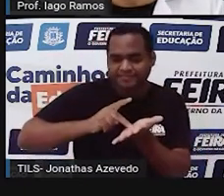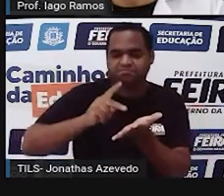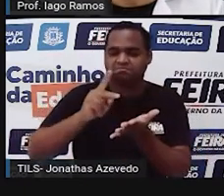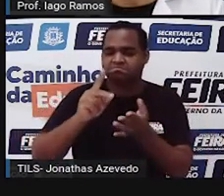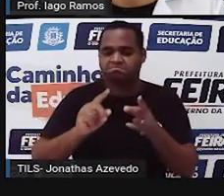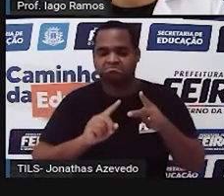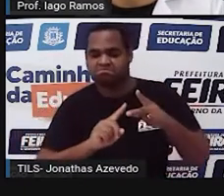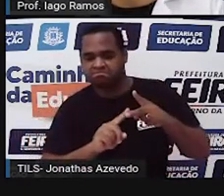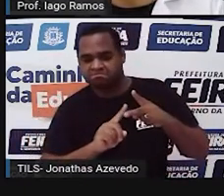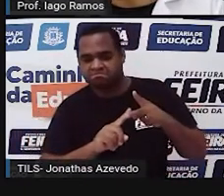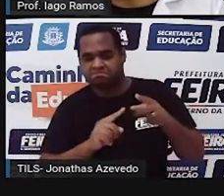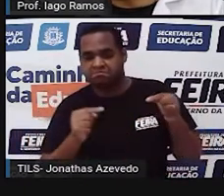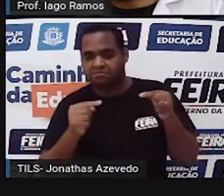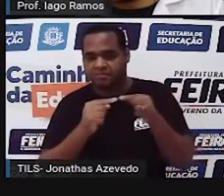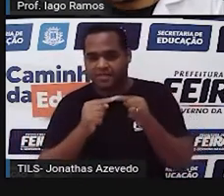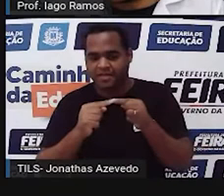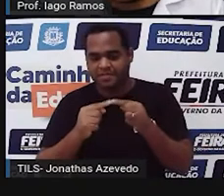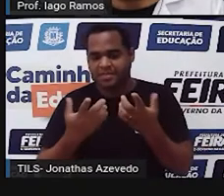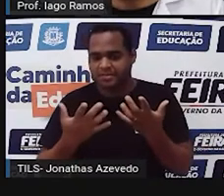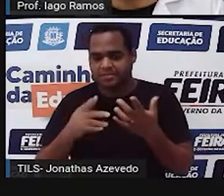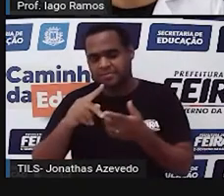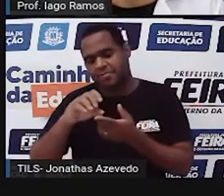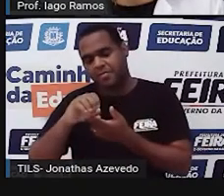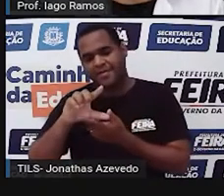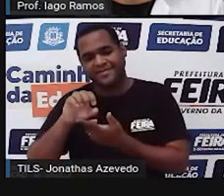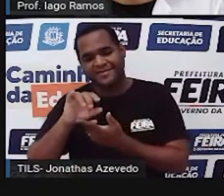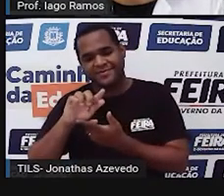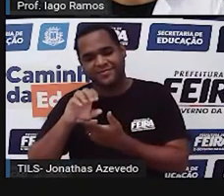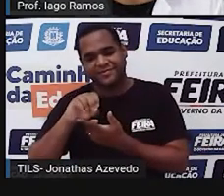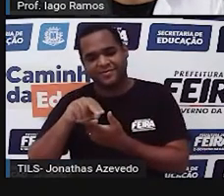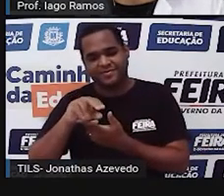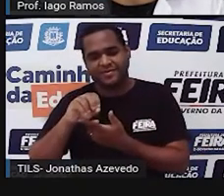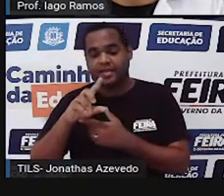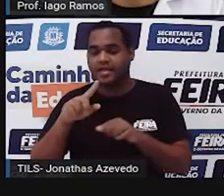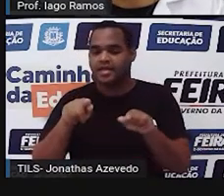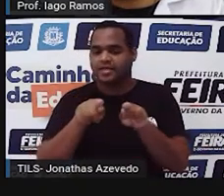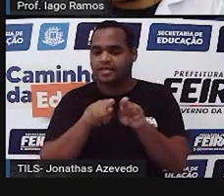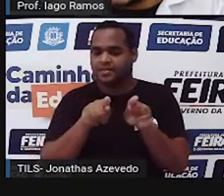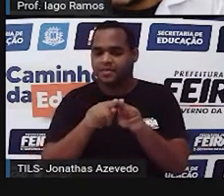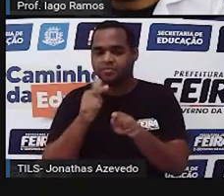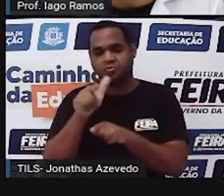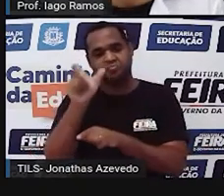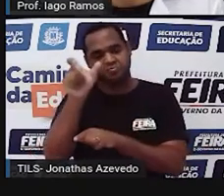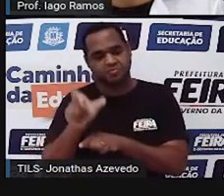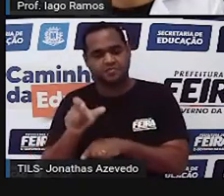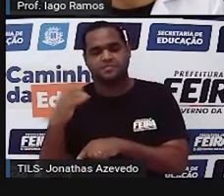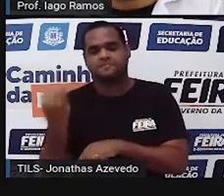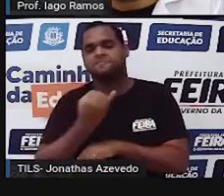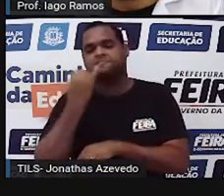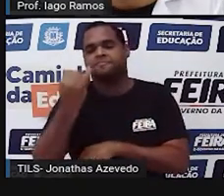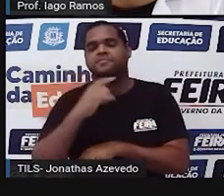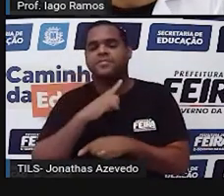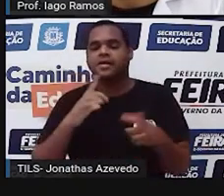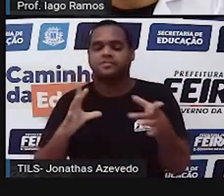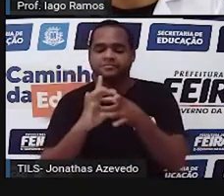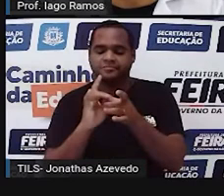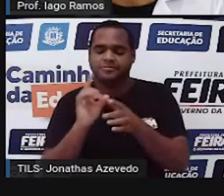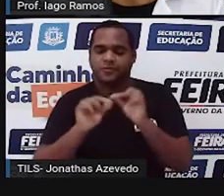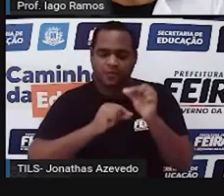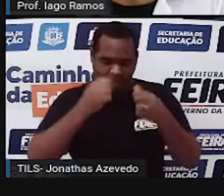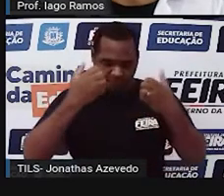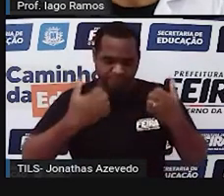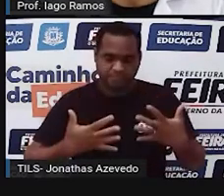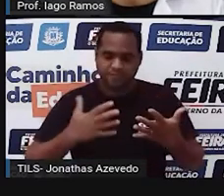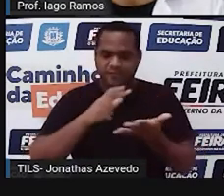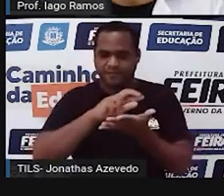com os chamados polígonos e vai aprender mais uma característica Sinhá que tem a ver com